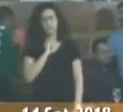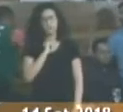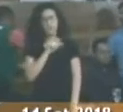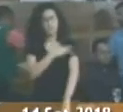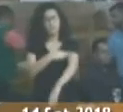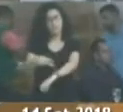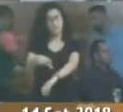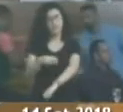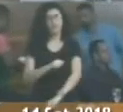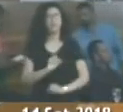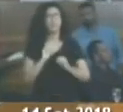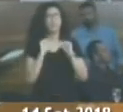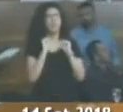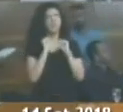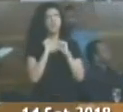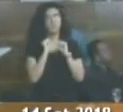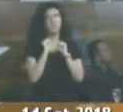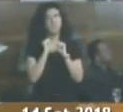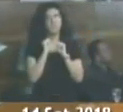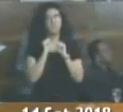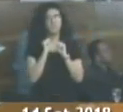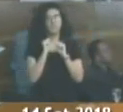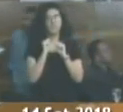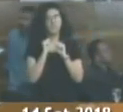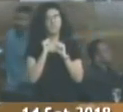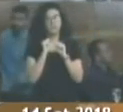PhDs, podem ter capacidade de